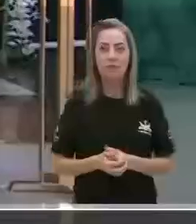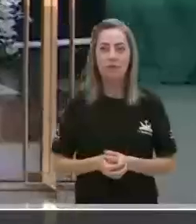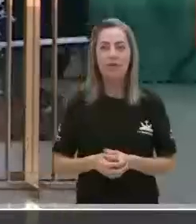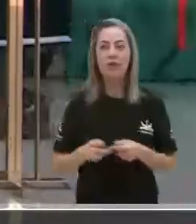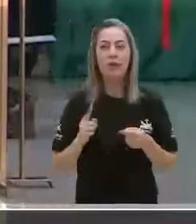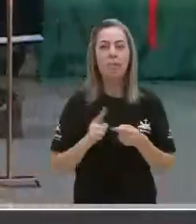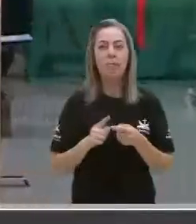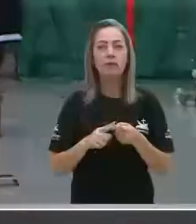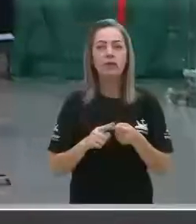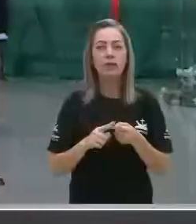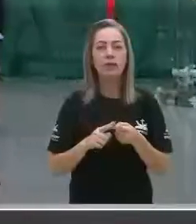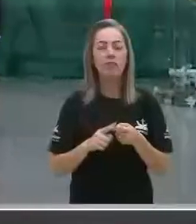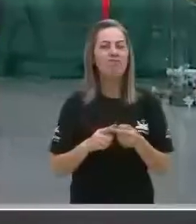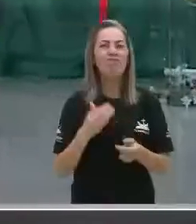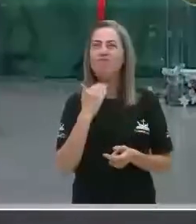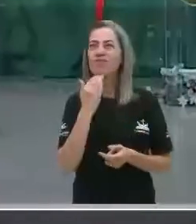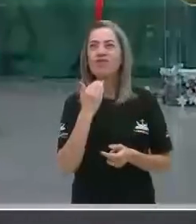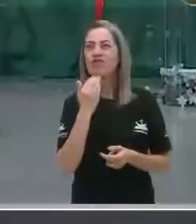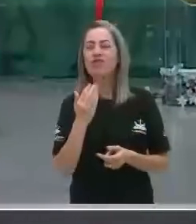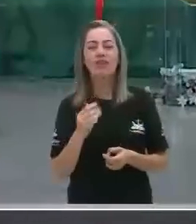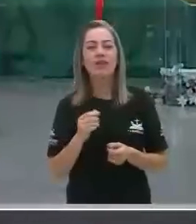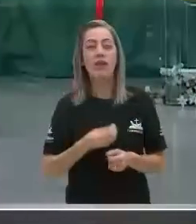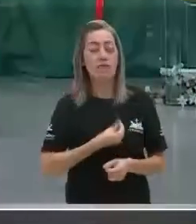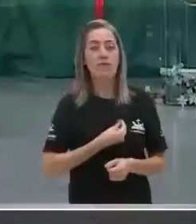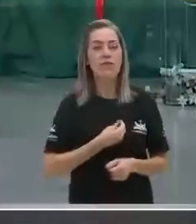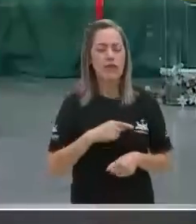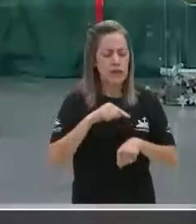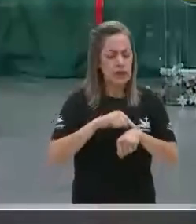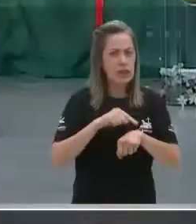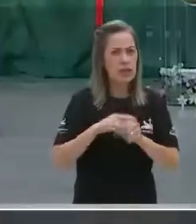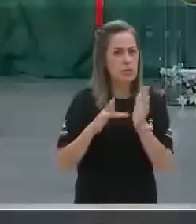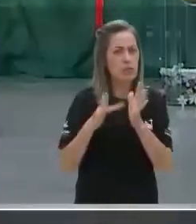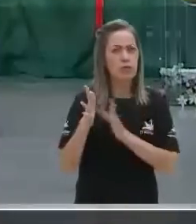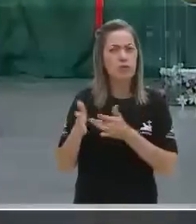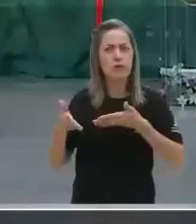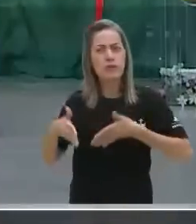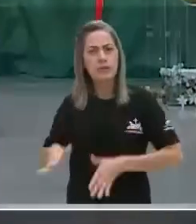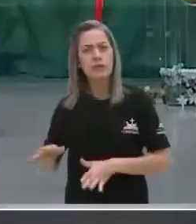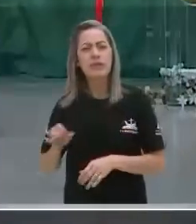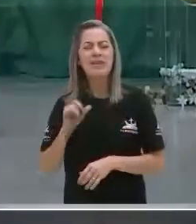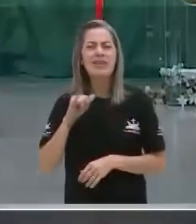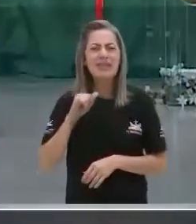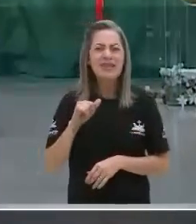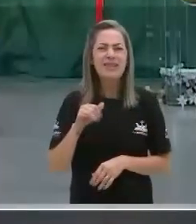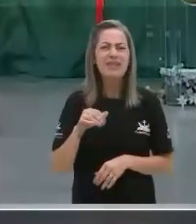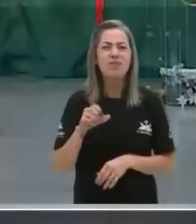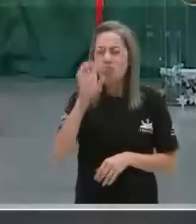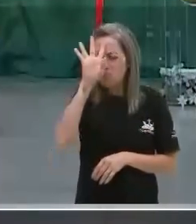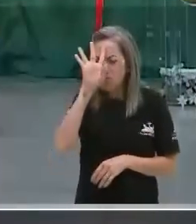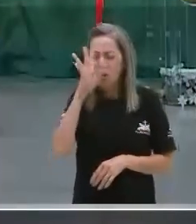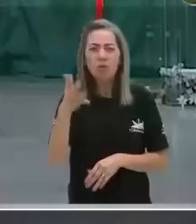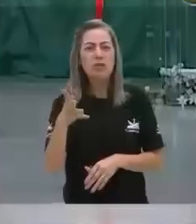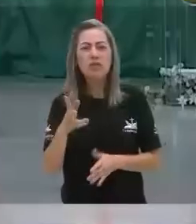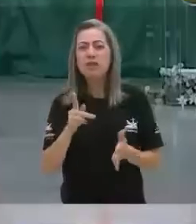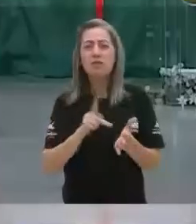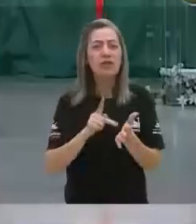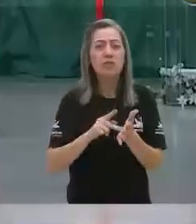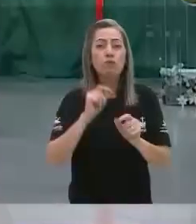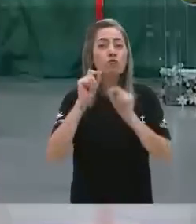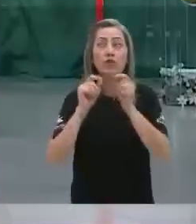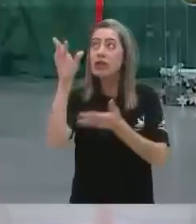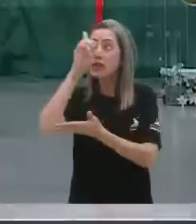porque nada adianta vivermos esse tempo de Natal se de fato não acontecer o que de fato Deus quer,